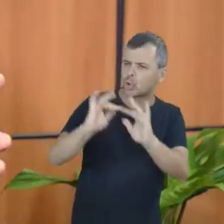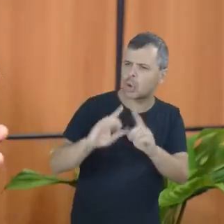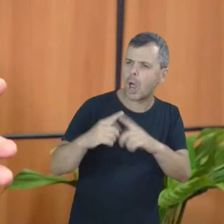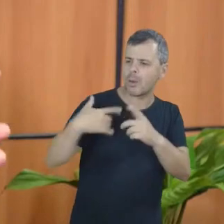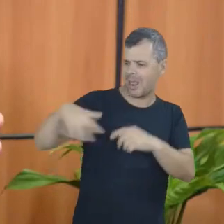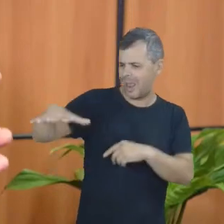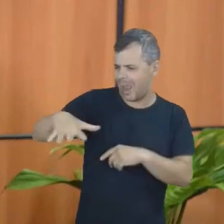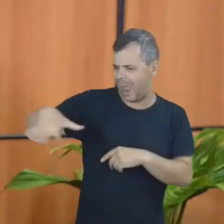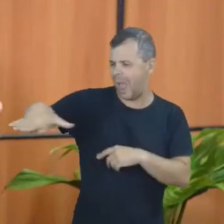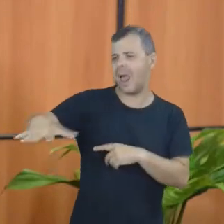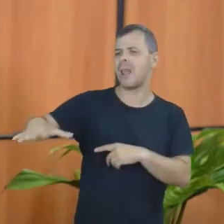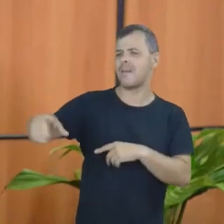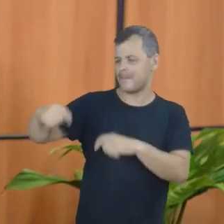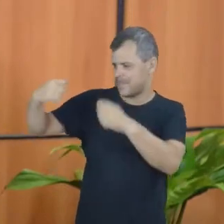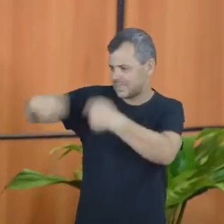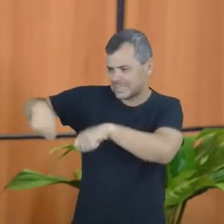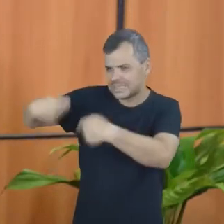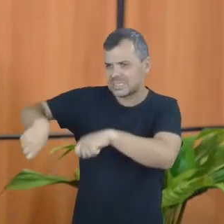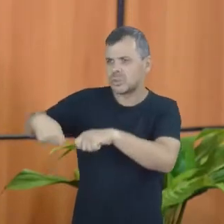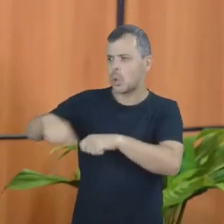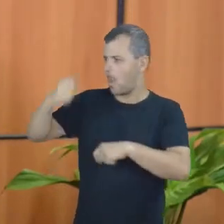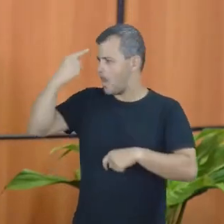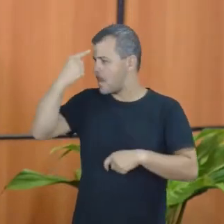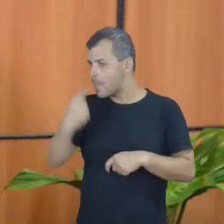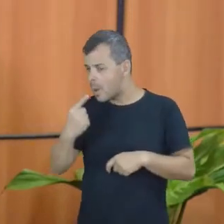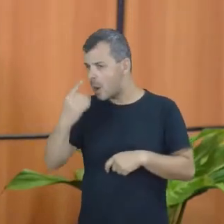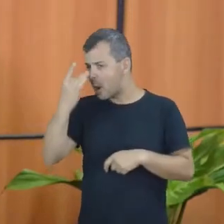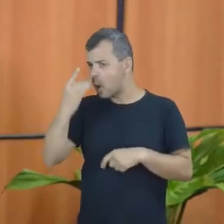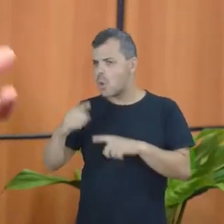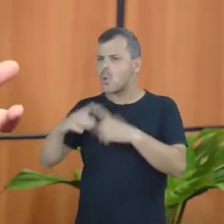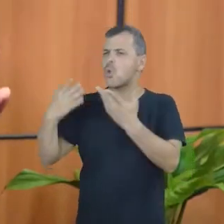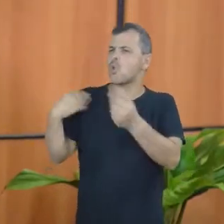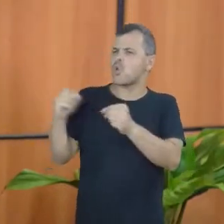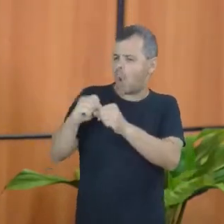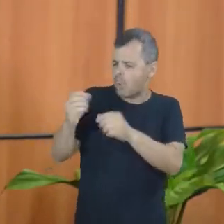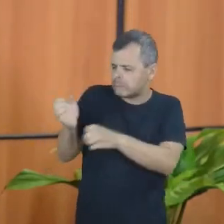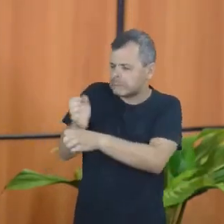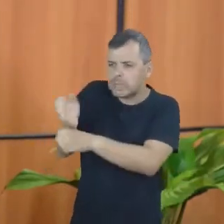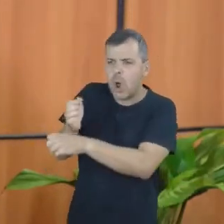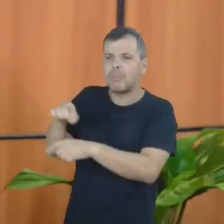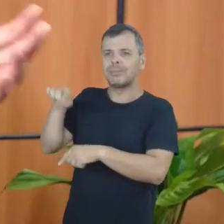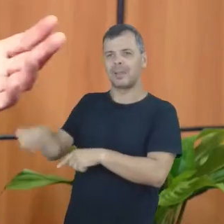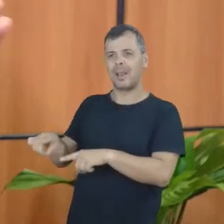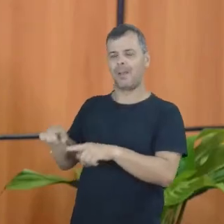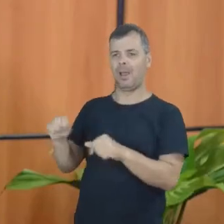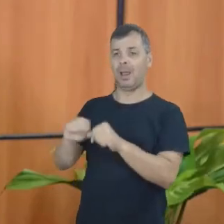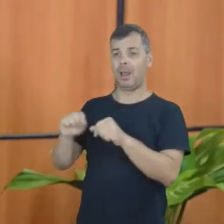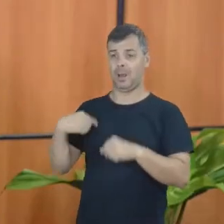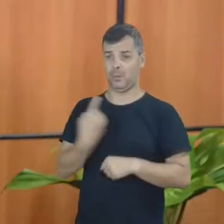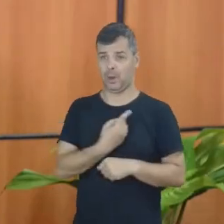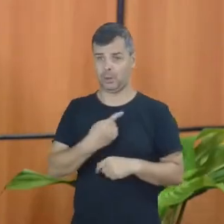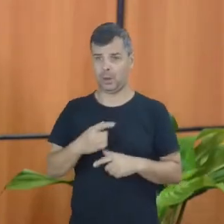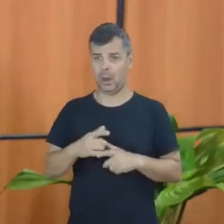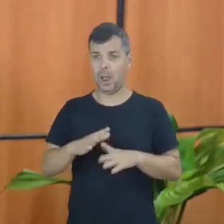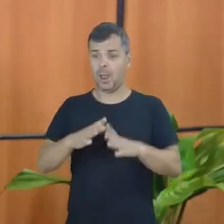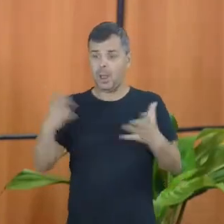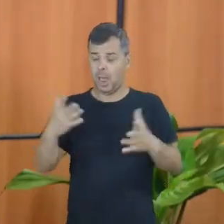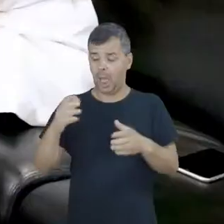aquela região está demandando do perfil, de qual perfil da mão de obra, para poder você estar